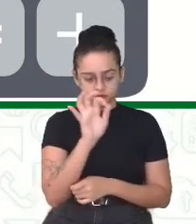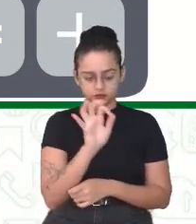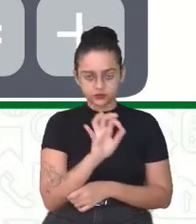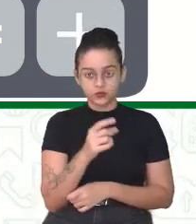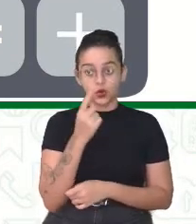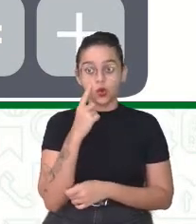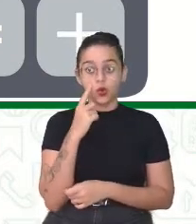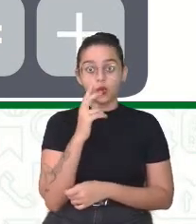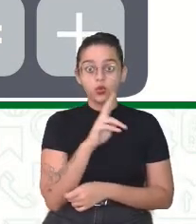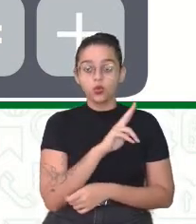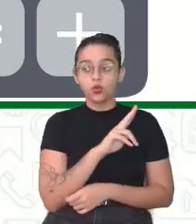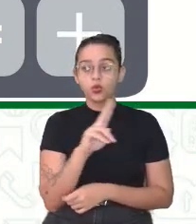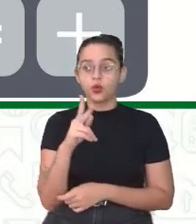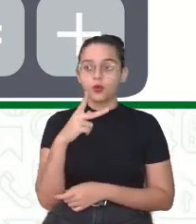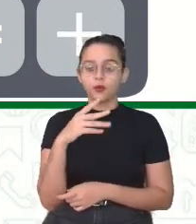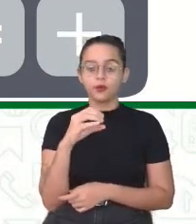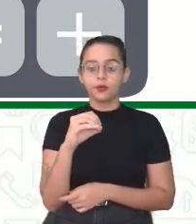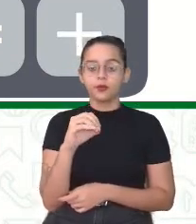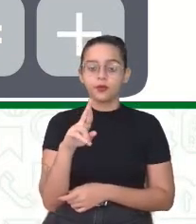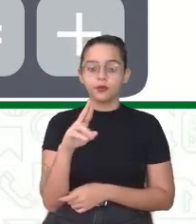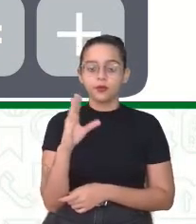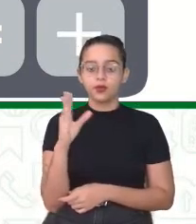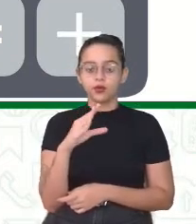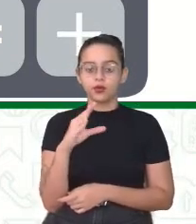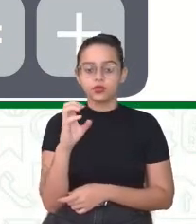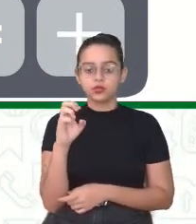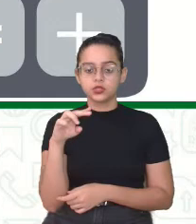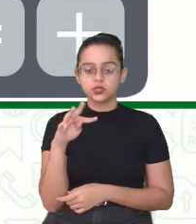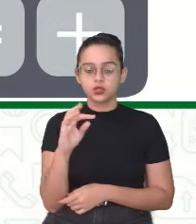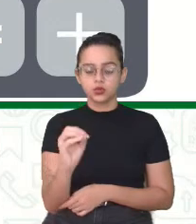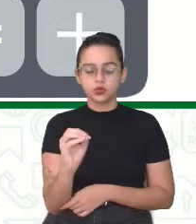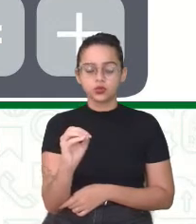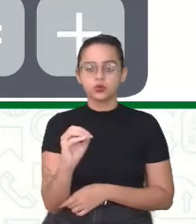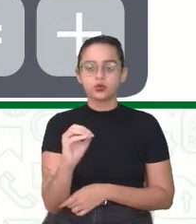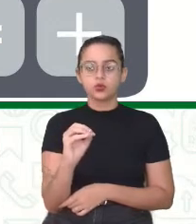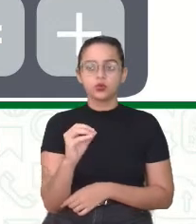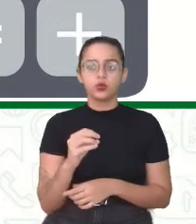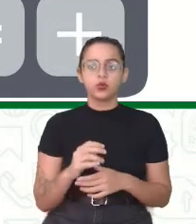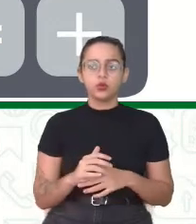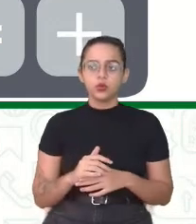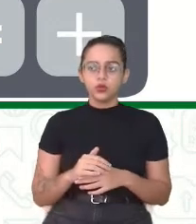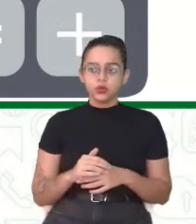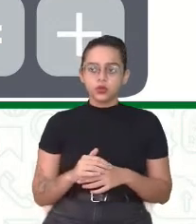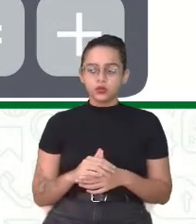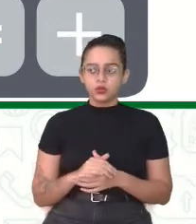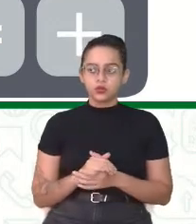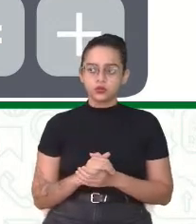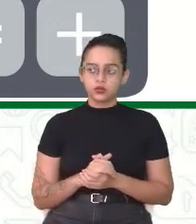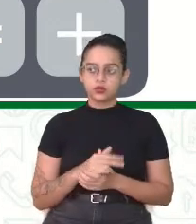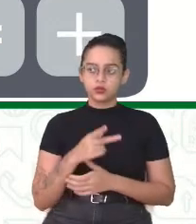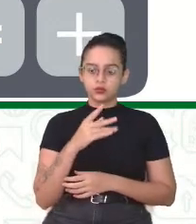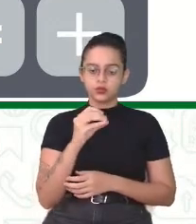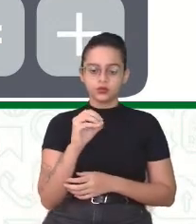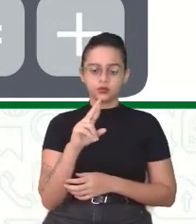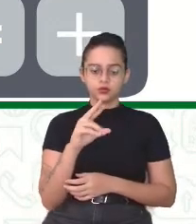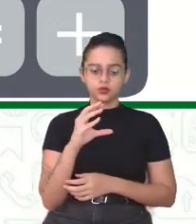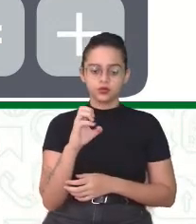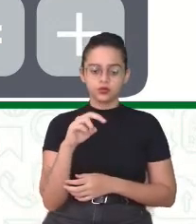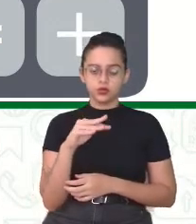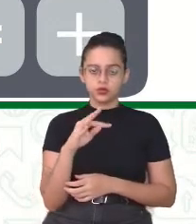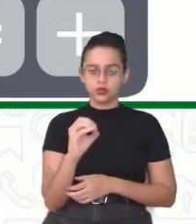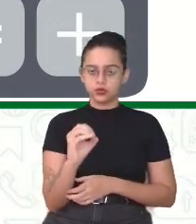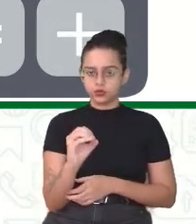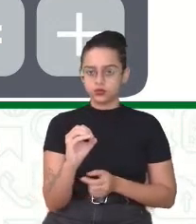o nome sendo falado e precisa ser interpretado. Quando eu falo 15%, olha a